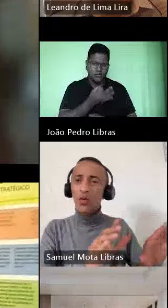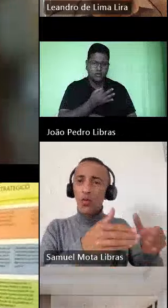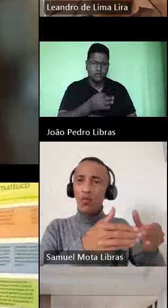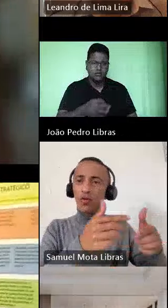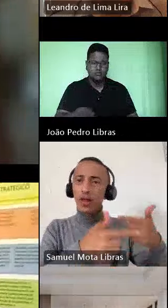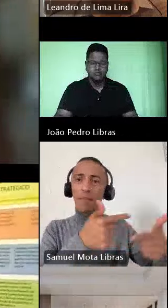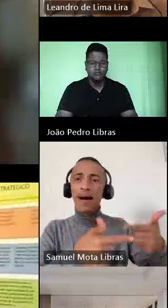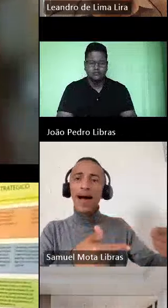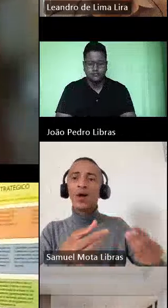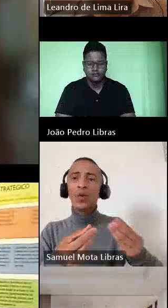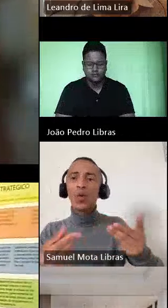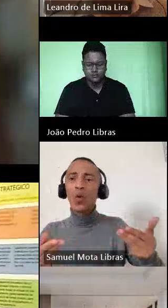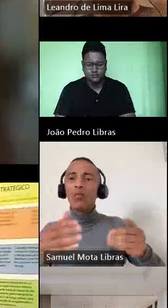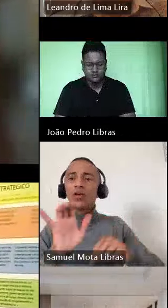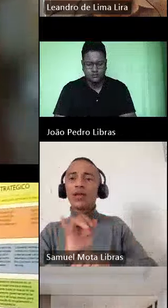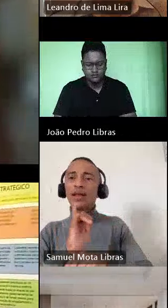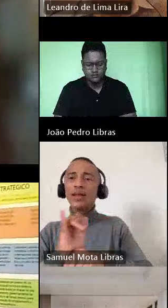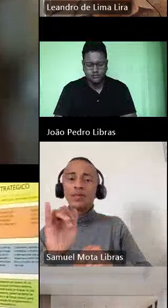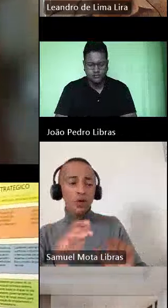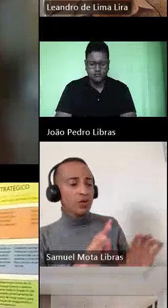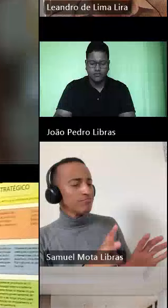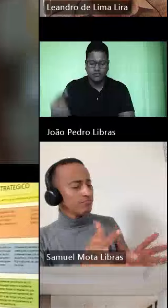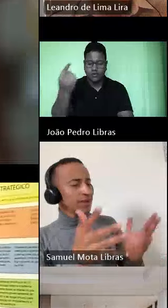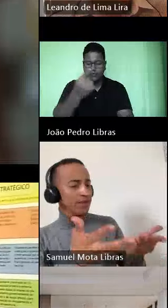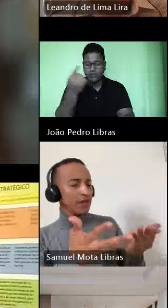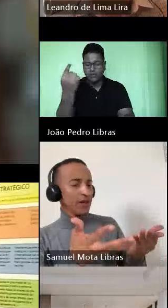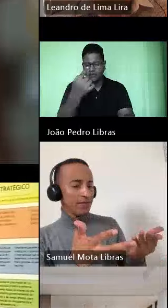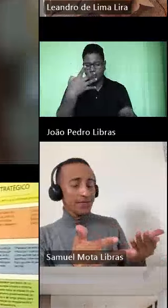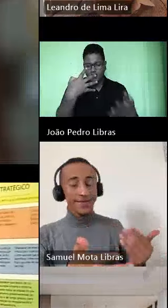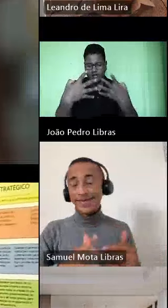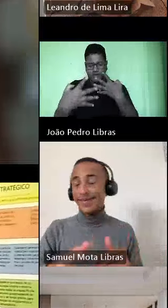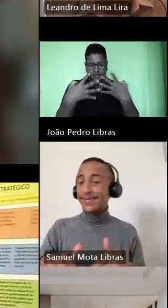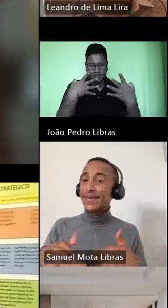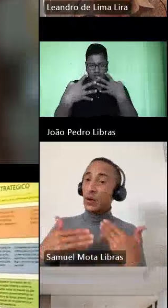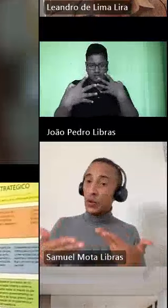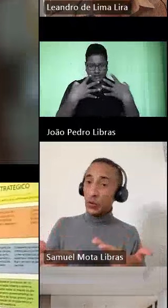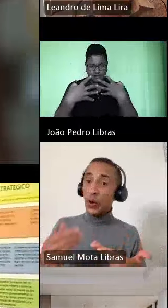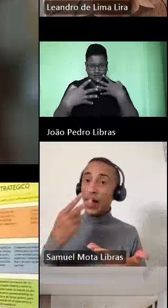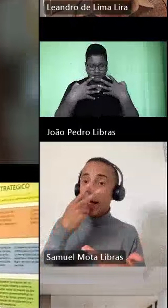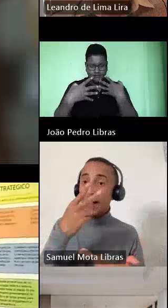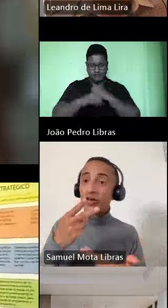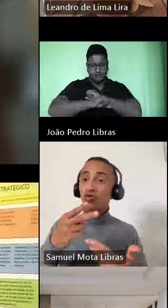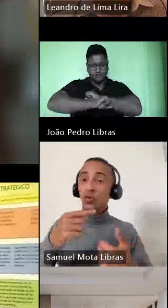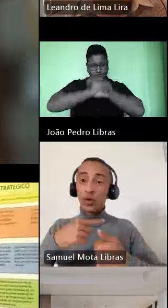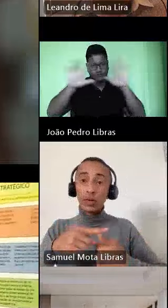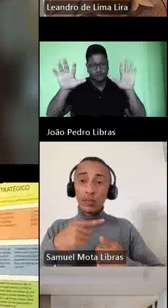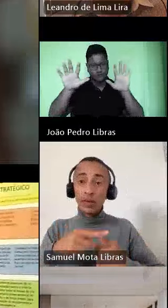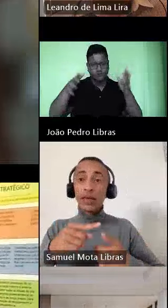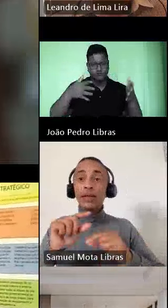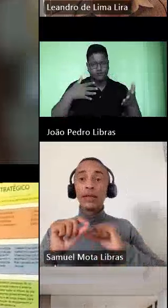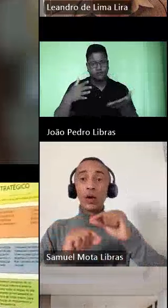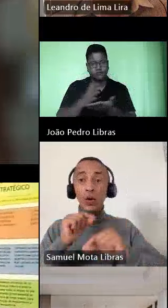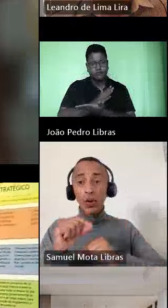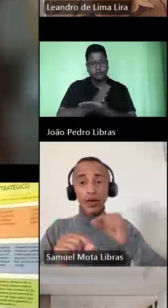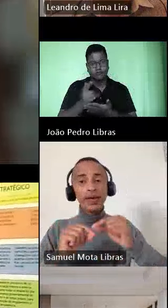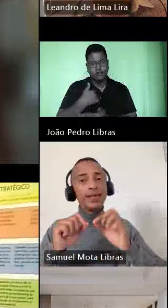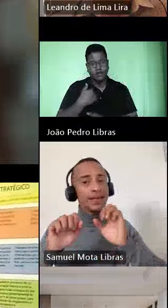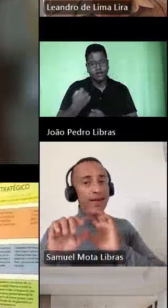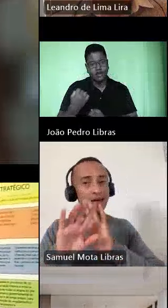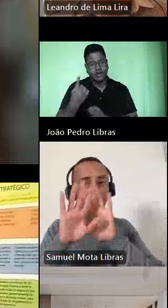a primeira eu acho que primeiro de tudo é a transparência né é isso assim quando Tom às vezes às vezes às vezes aquele né É raro Mas